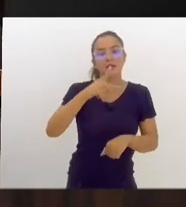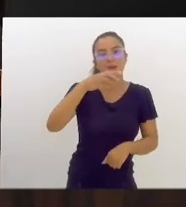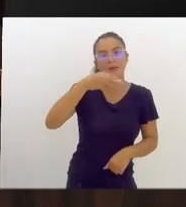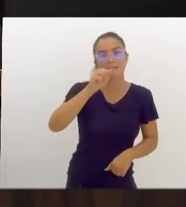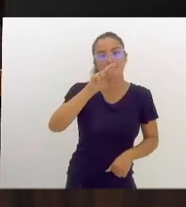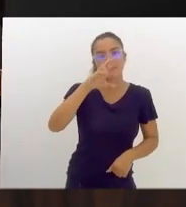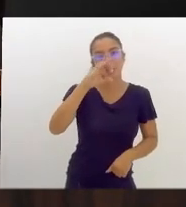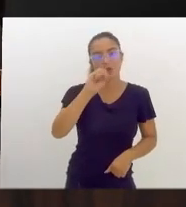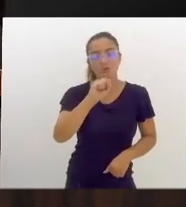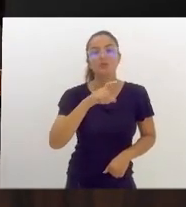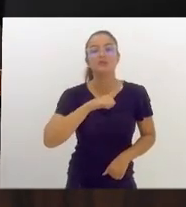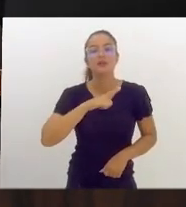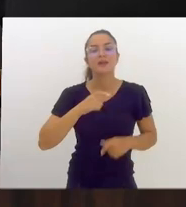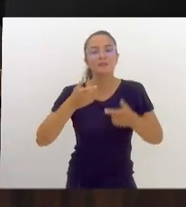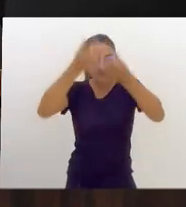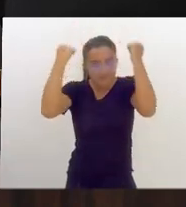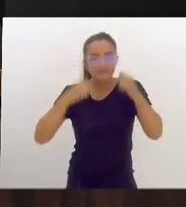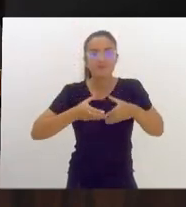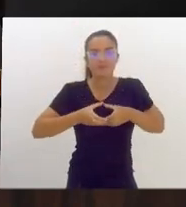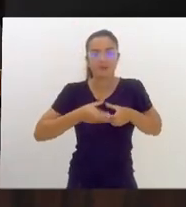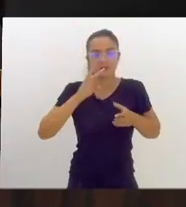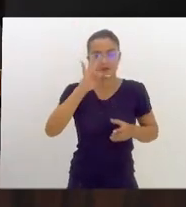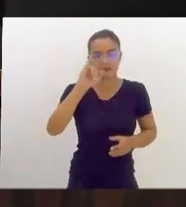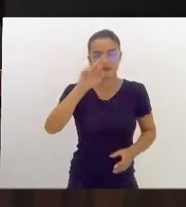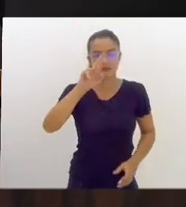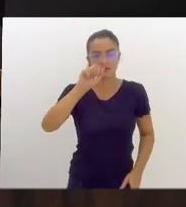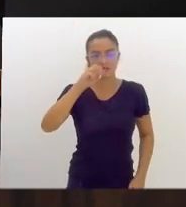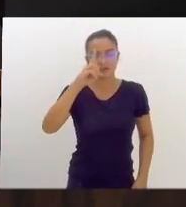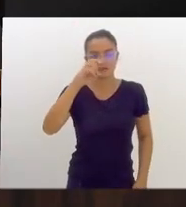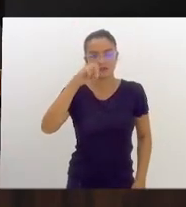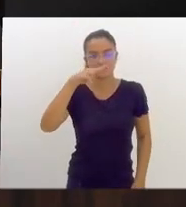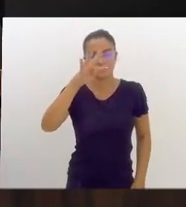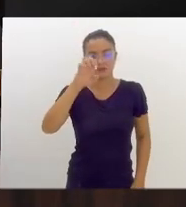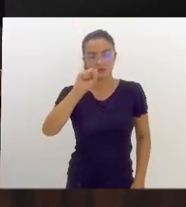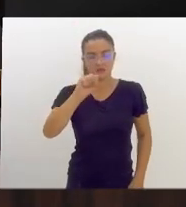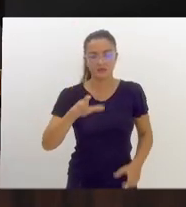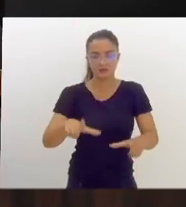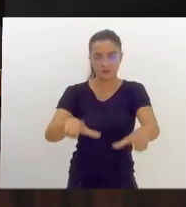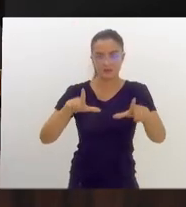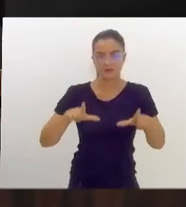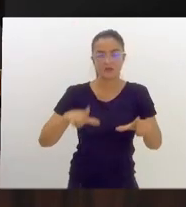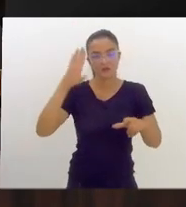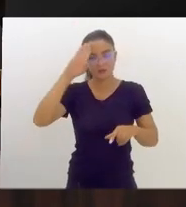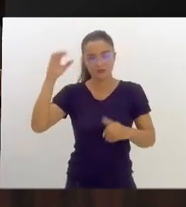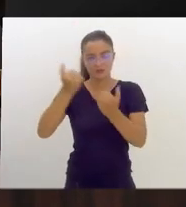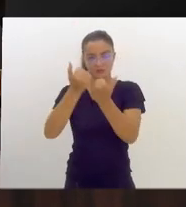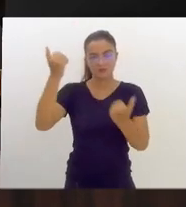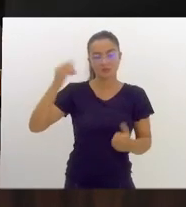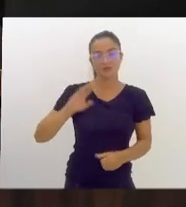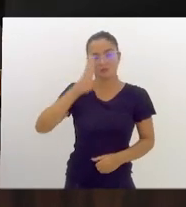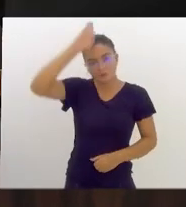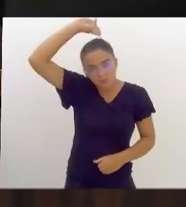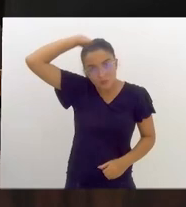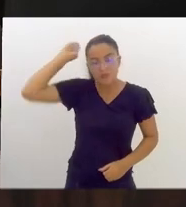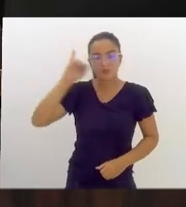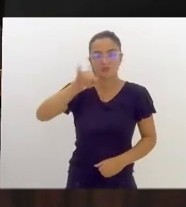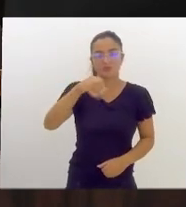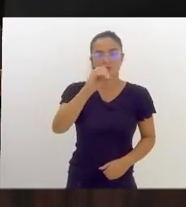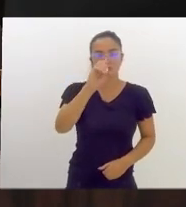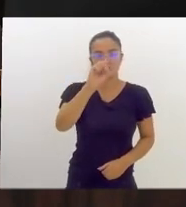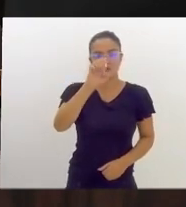concede a medalha Tiradentes, respectivo diploma, ao ilustríssimo senhor subtenente bombeiro José Glauco da